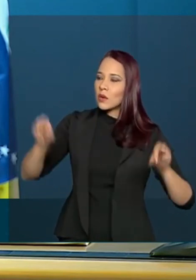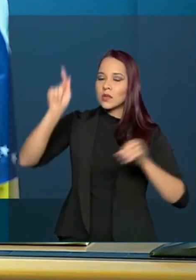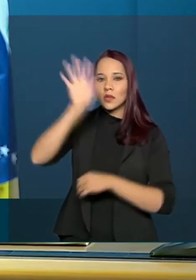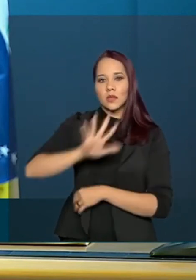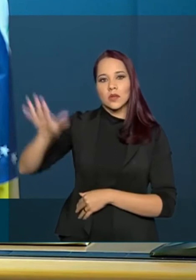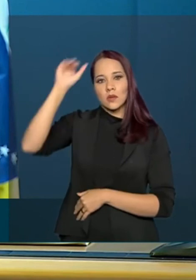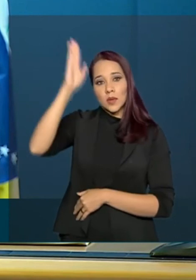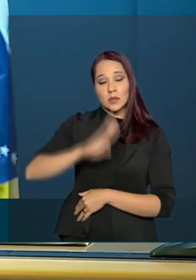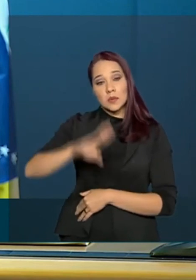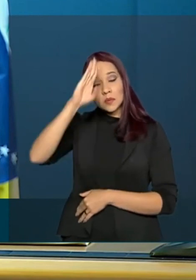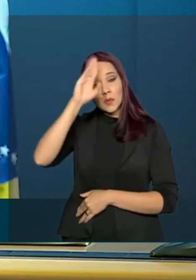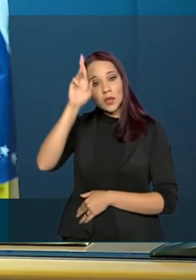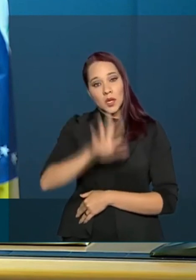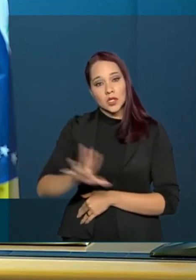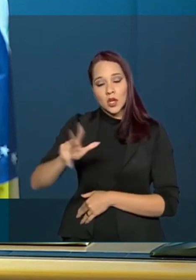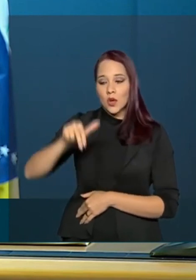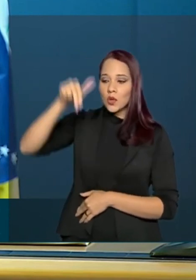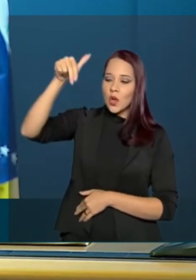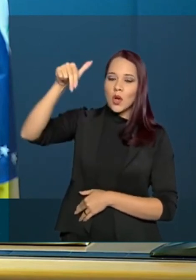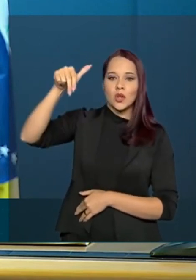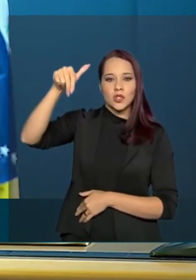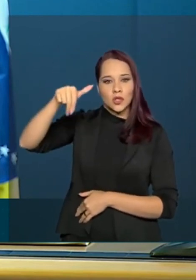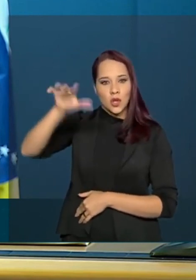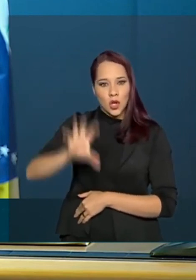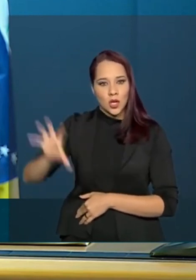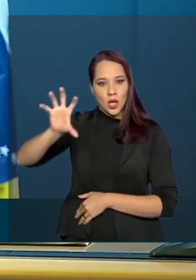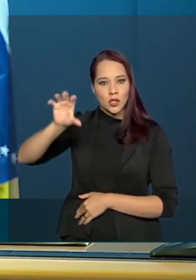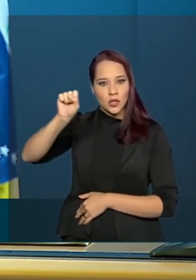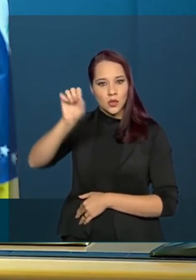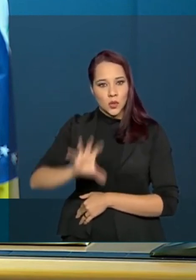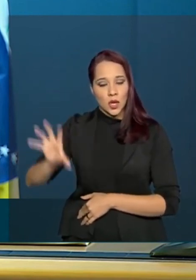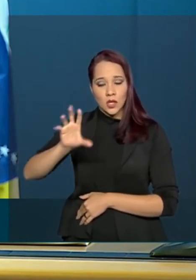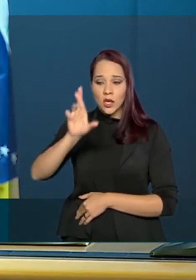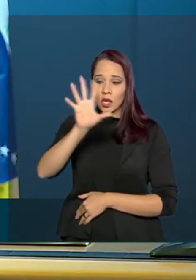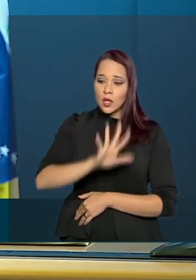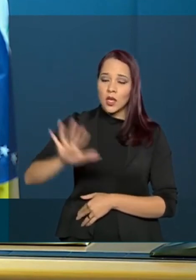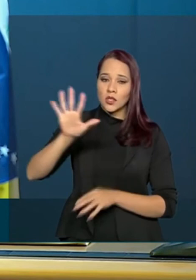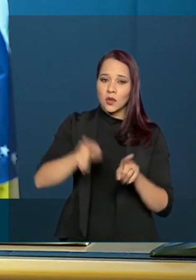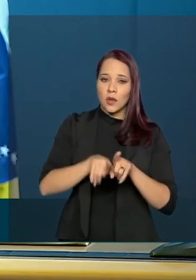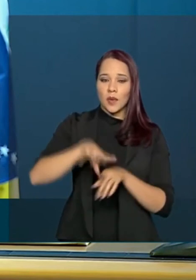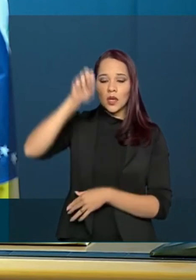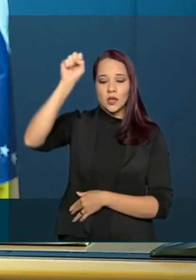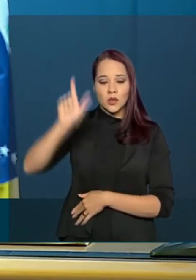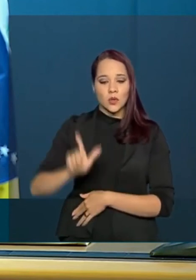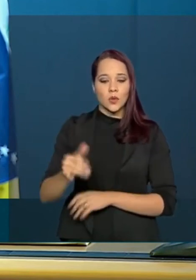Brasil, principalmente nas regiões Norte, Nordeste e Sudeste, e nas regiões Sul e